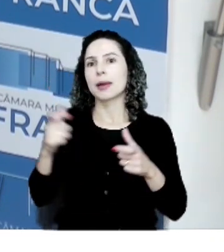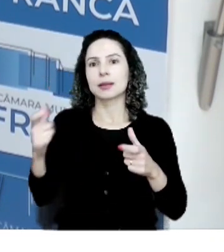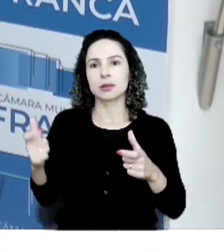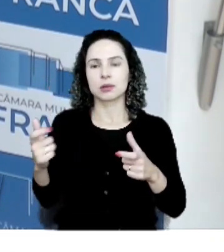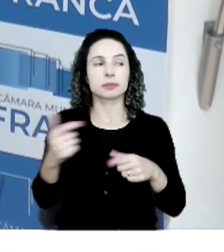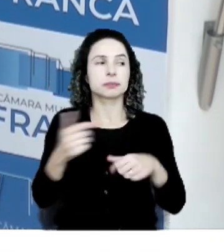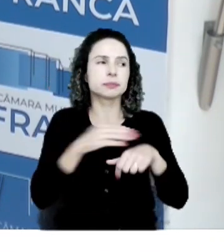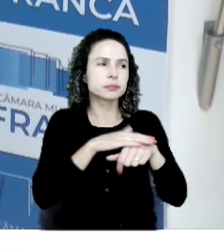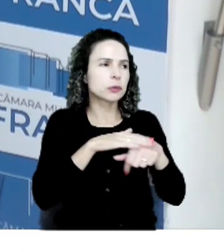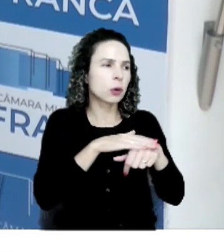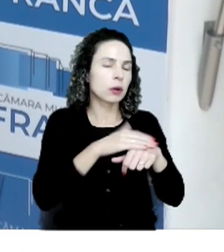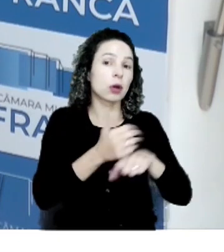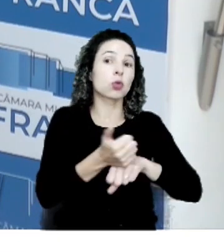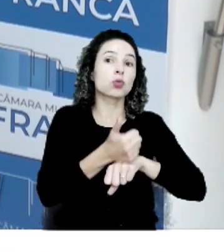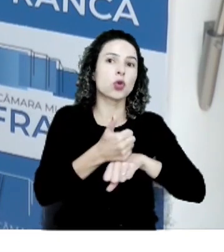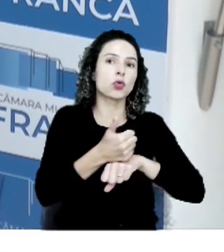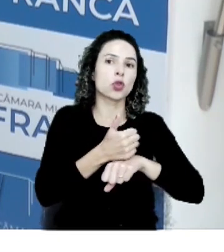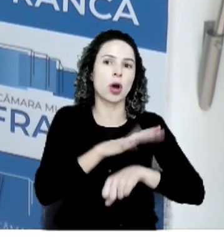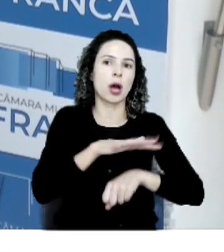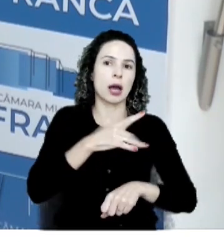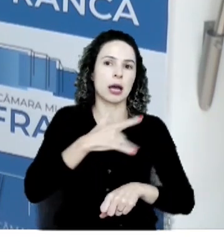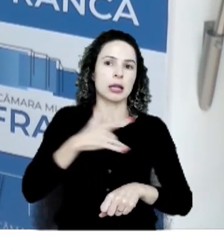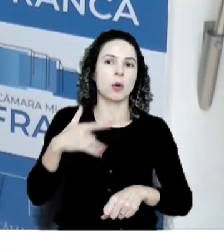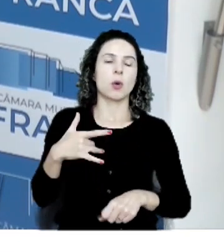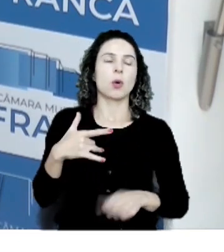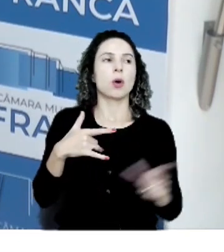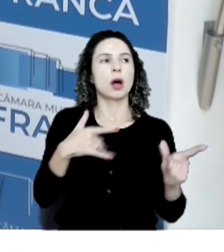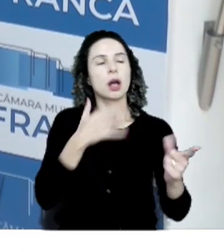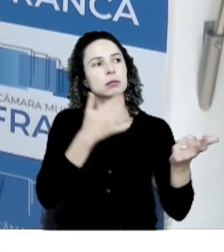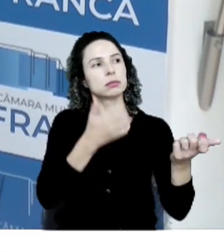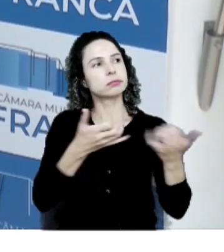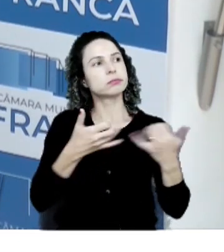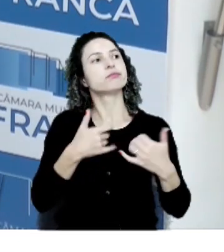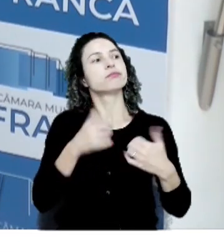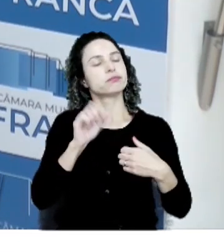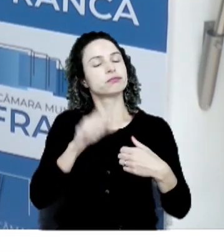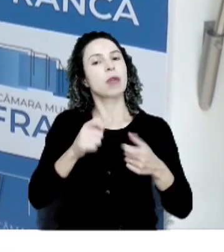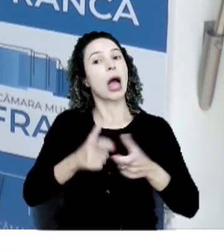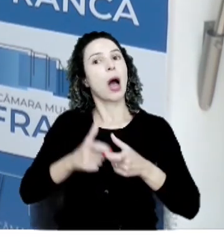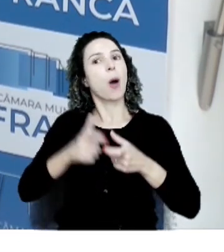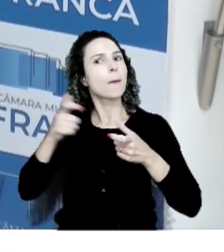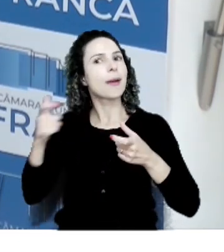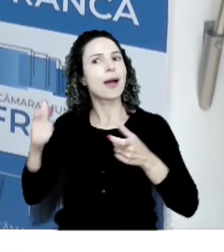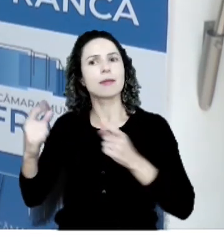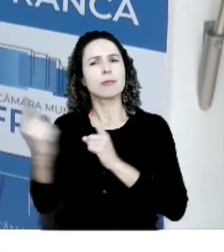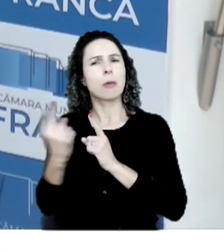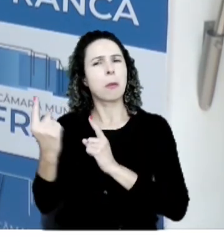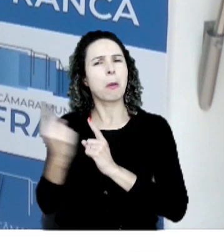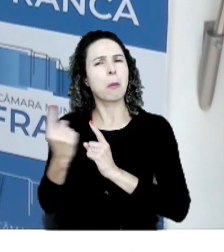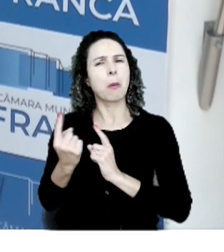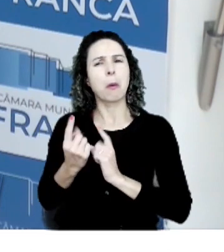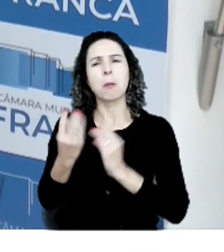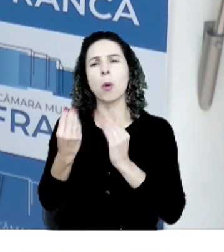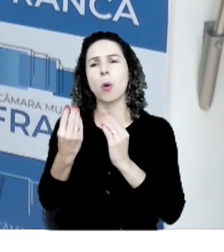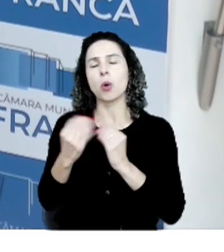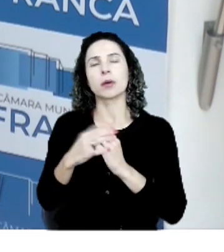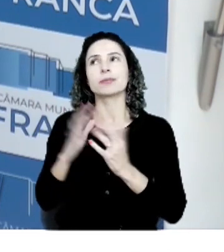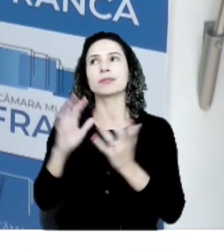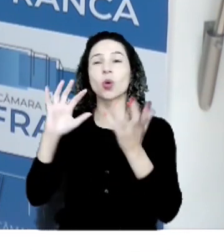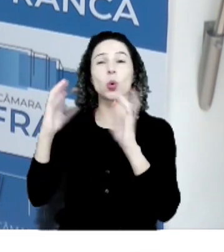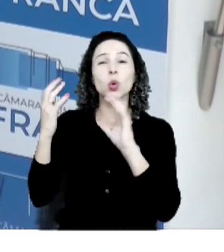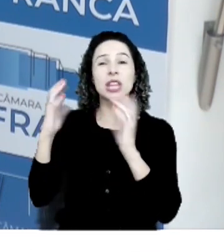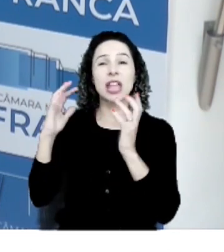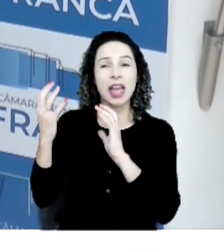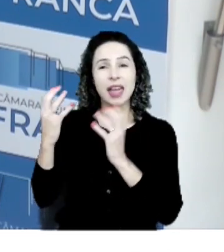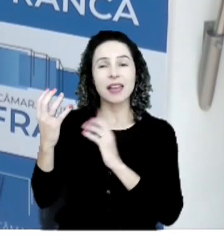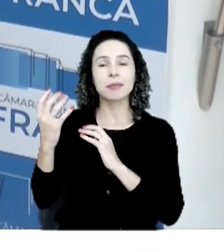com os profissionais, eles disseram que aumentou muito. Então, essa mudança do tempo,